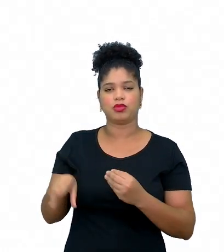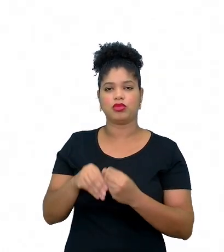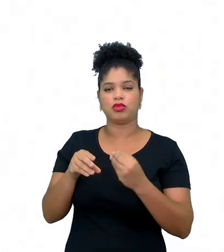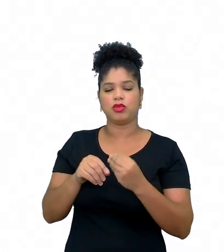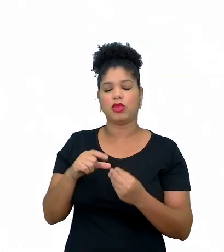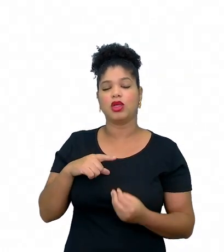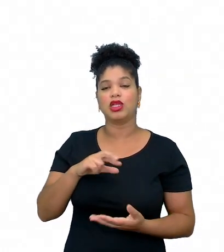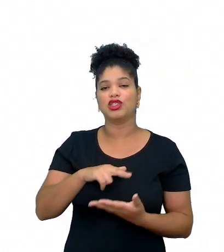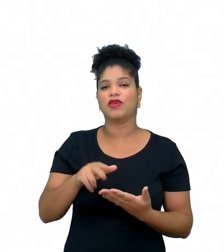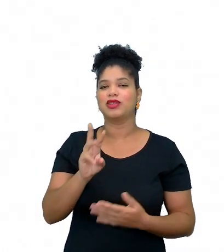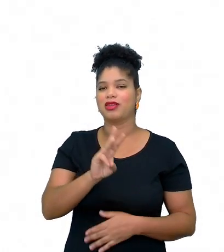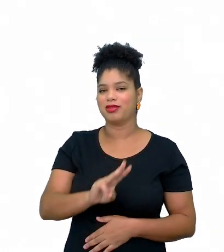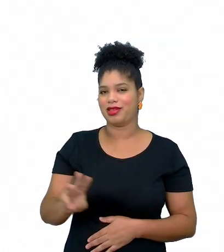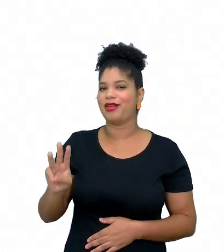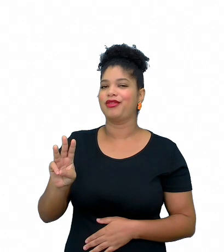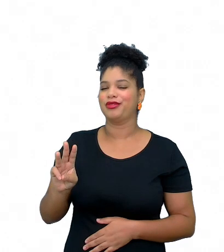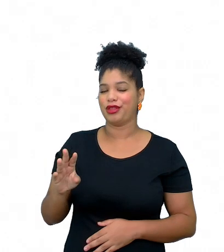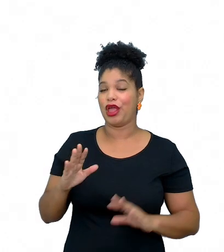sites que já são